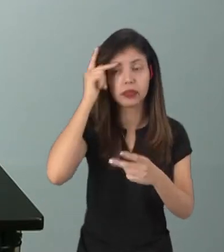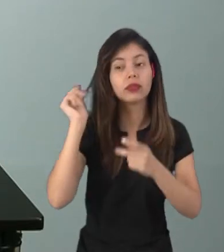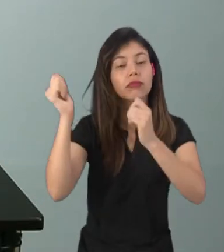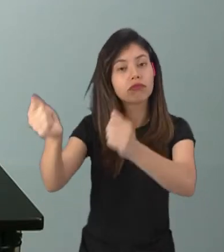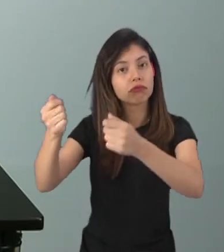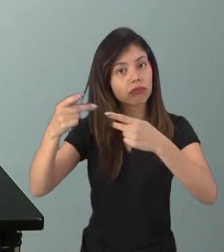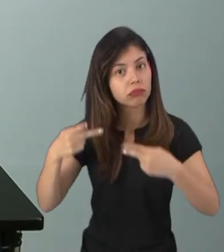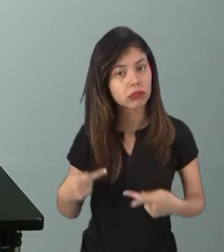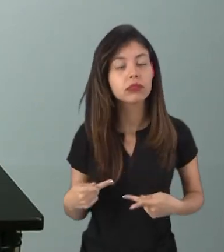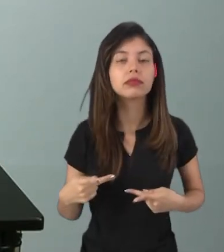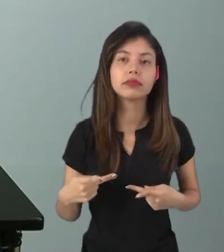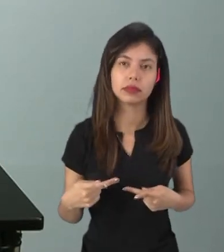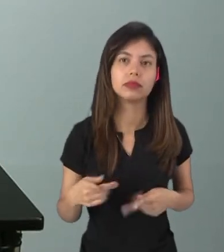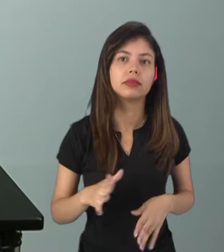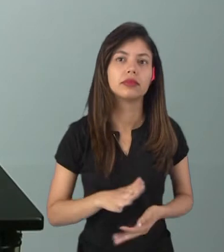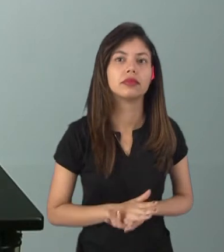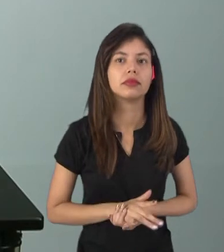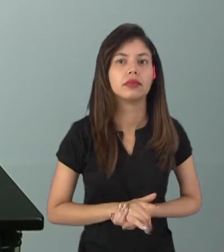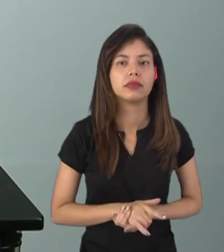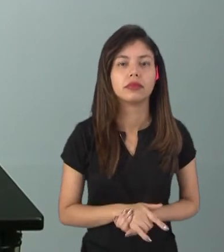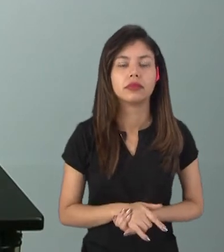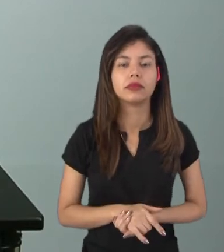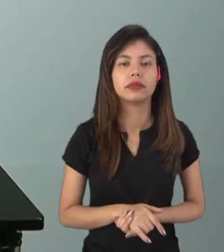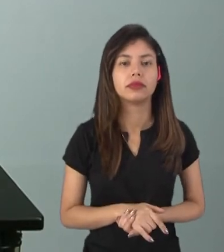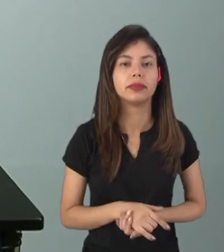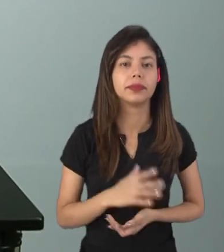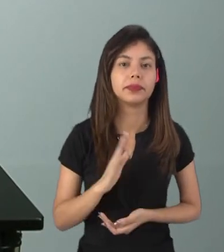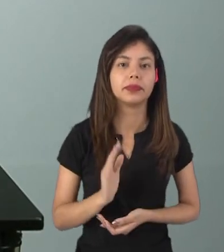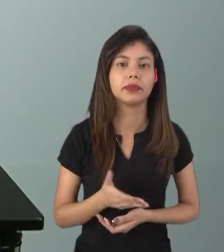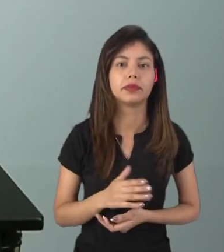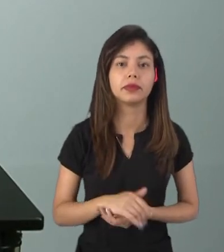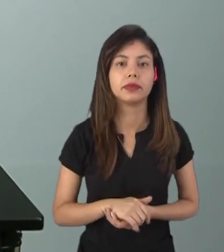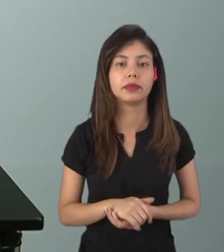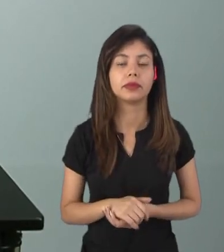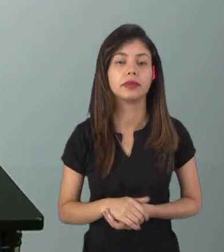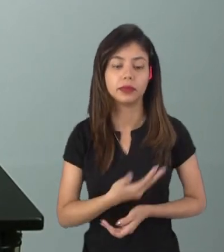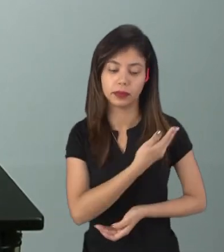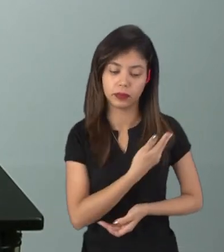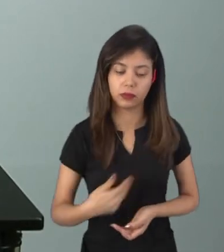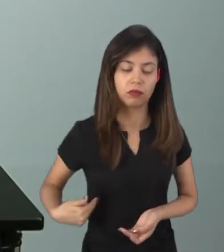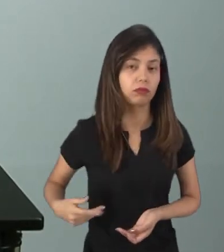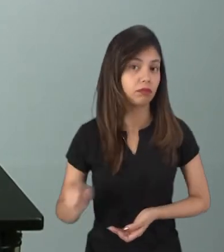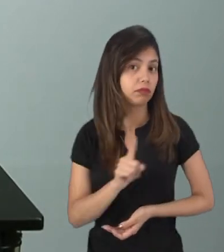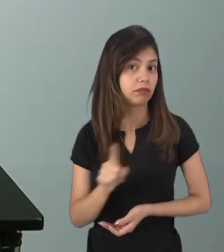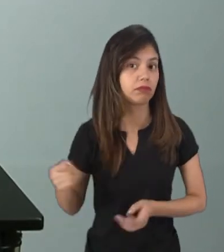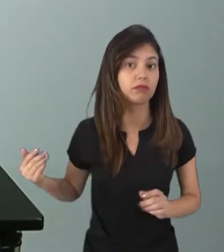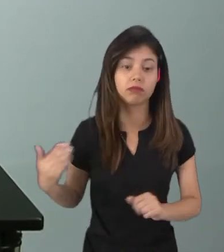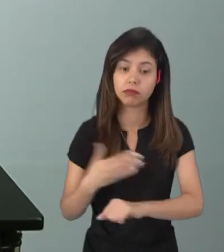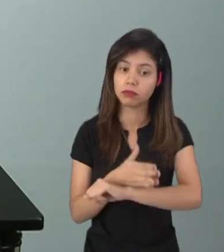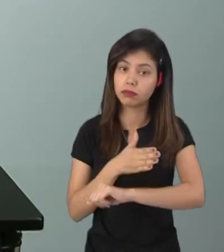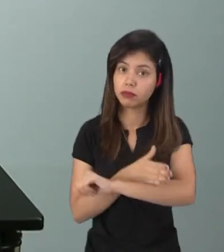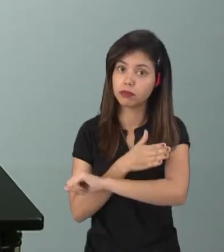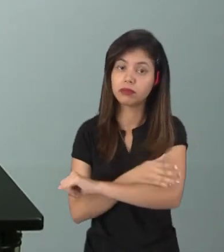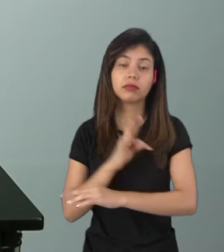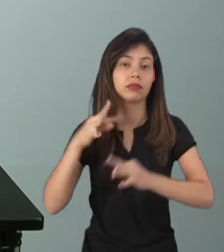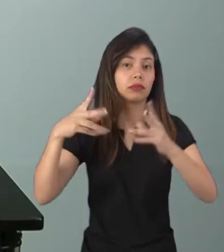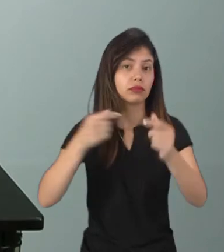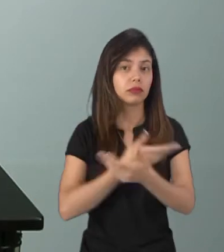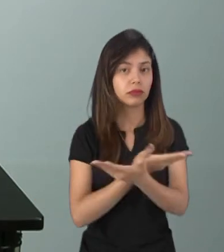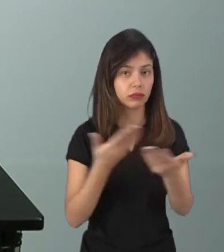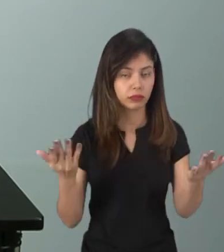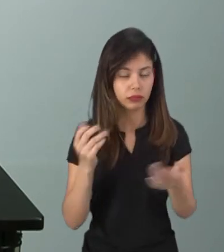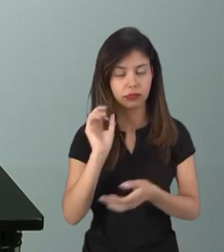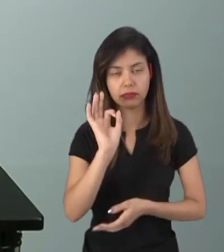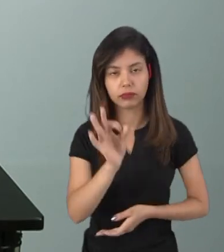convidado, né? Uma pessoa que for convidada. Já no espaço público, não. né? Acesso garantido a